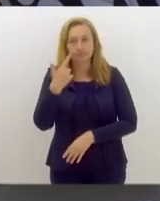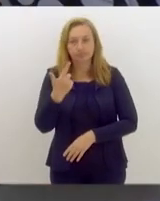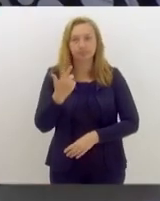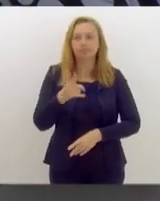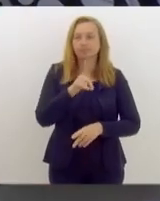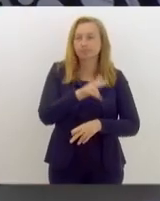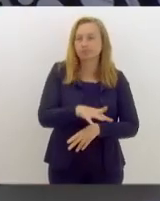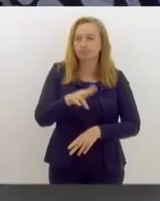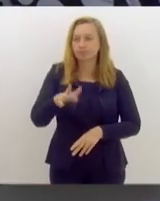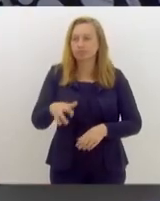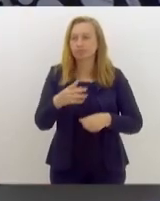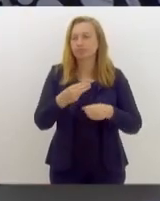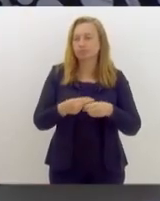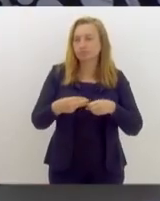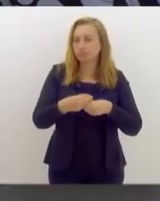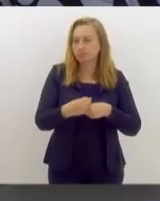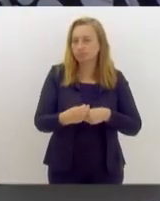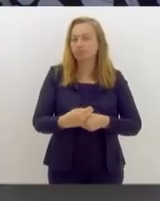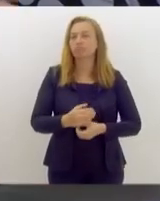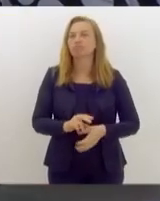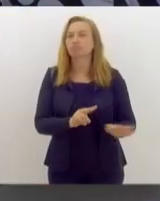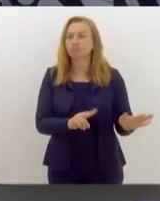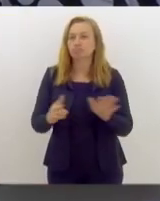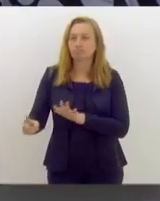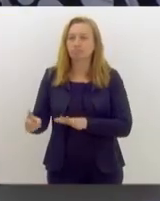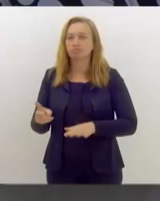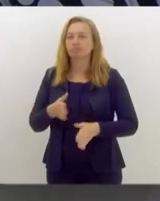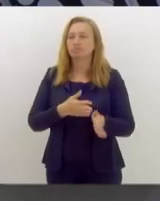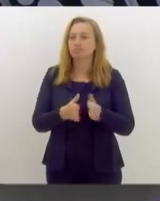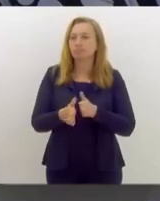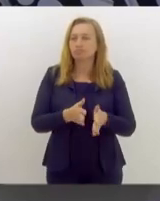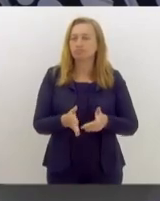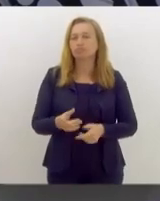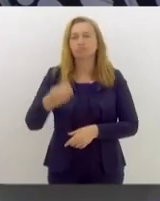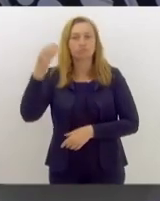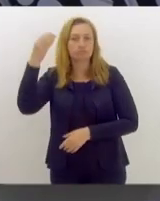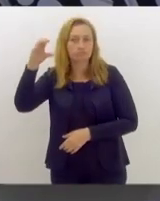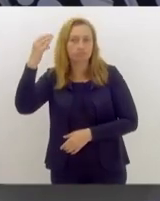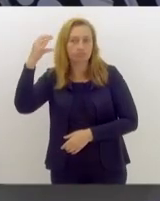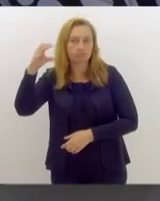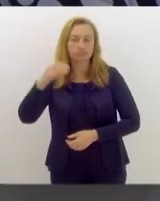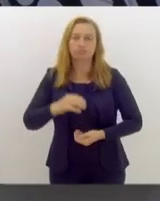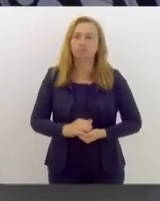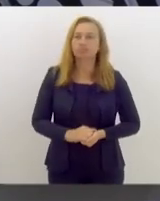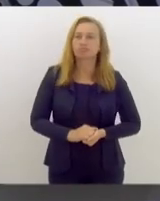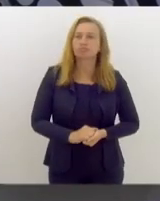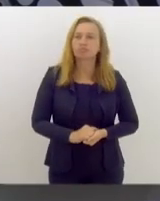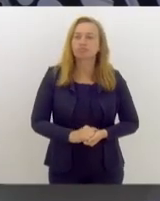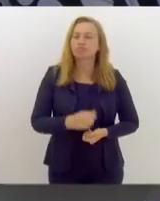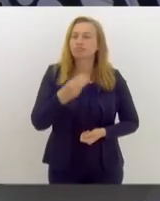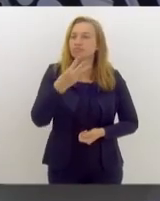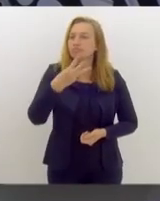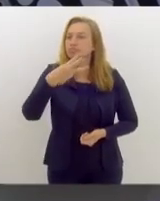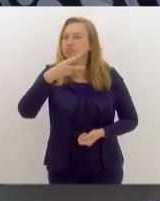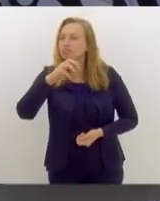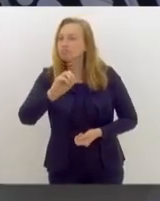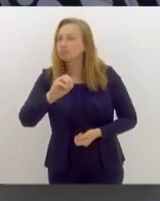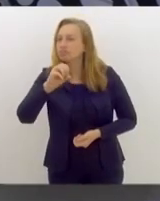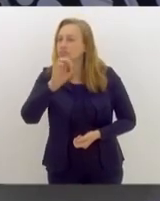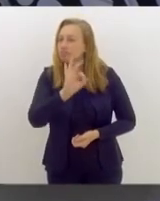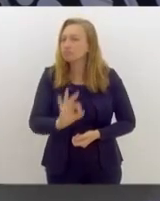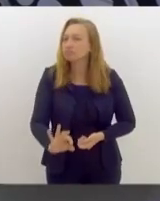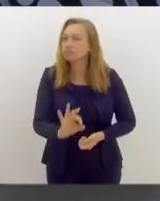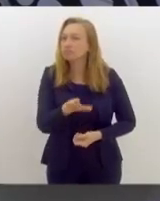diferentes municípios, essa semana mesmo a gente teve acesso ao número de Niterói, em que quase 30%